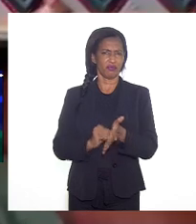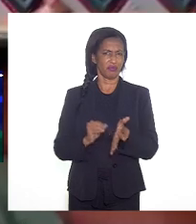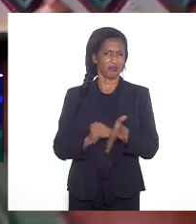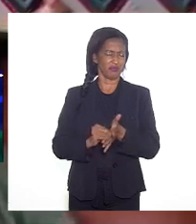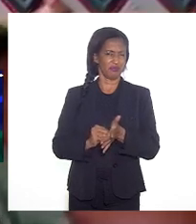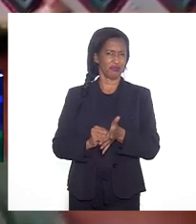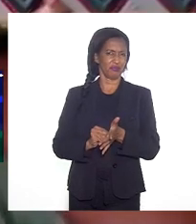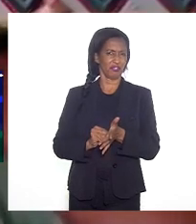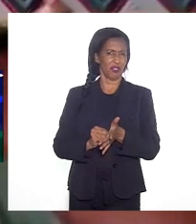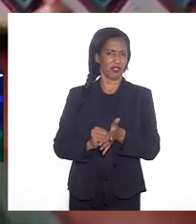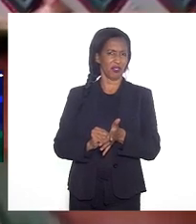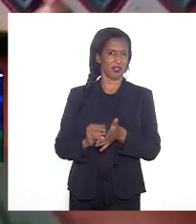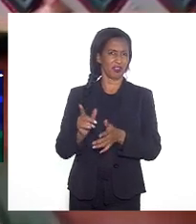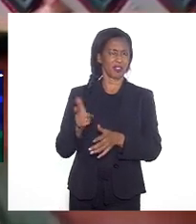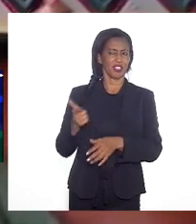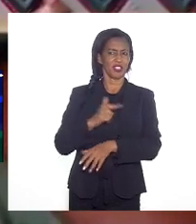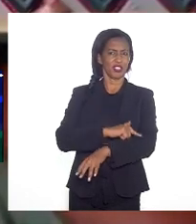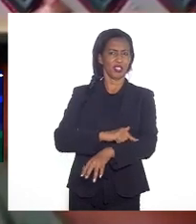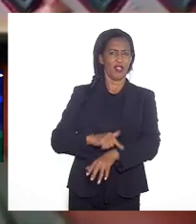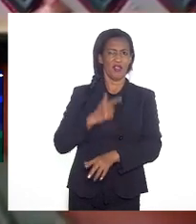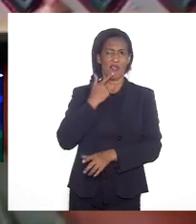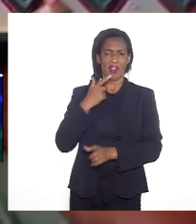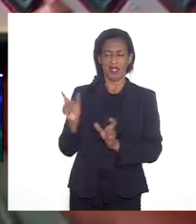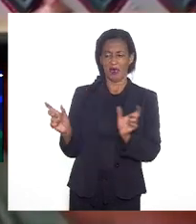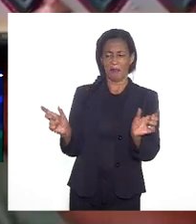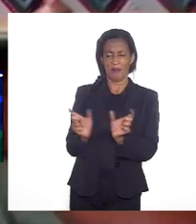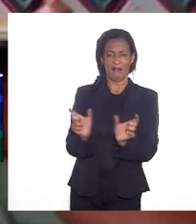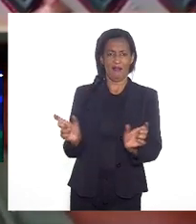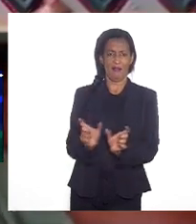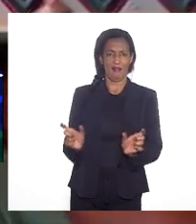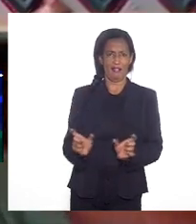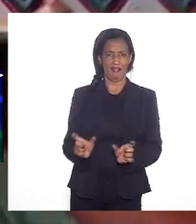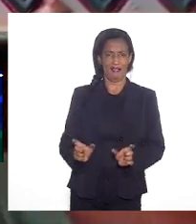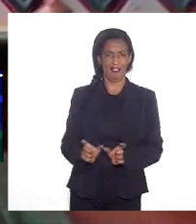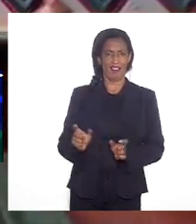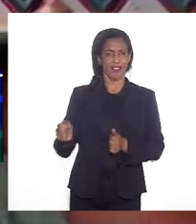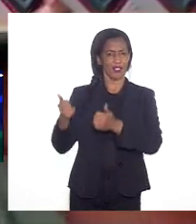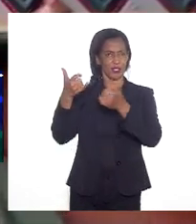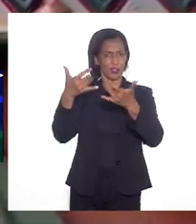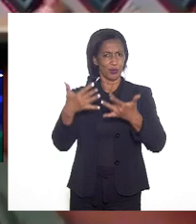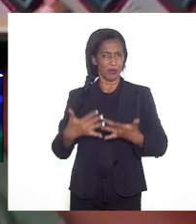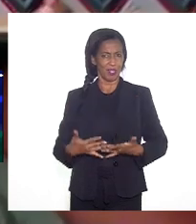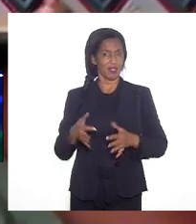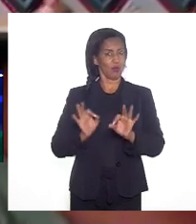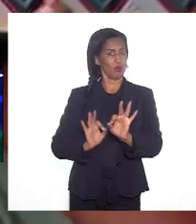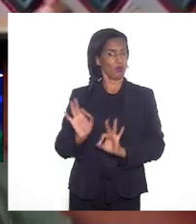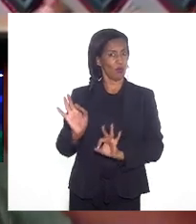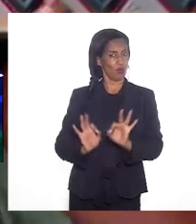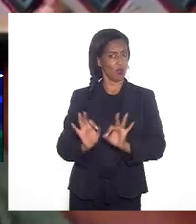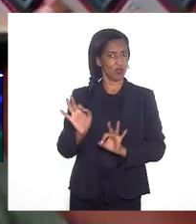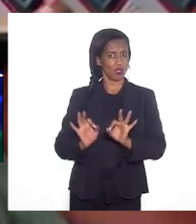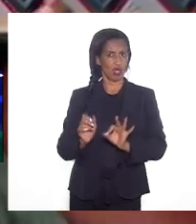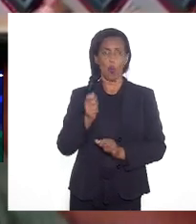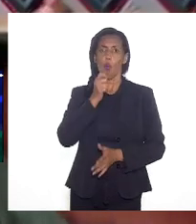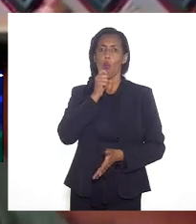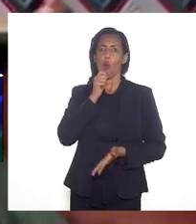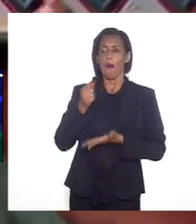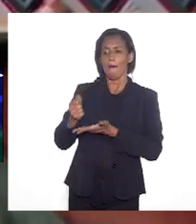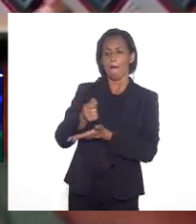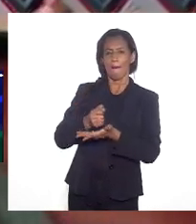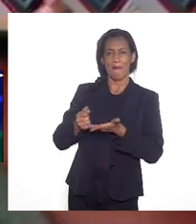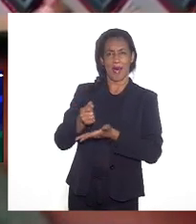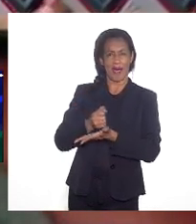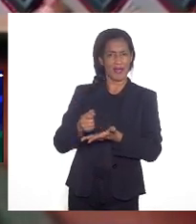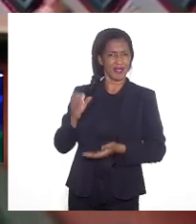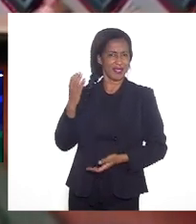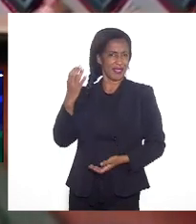leviano, dizer que os termos cunhados para a proposição da justificativa do projeto não tem base científica,